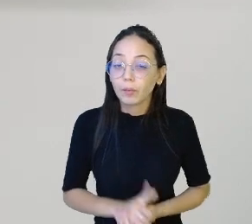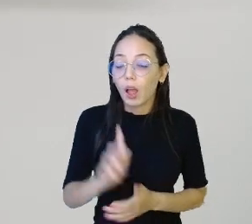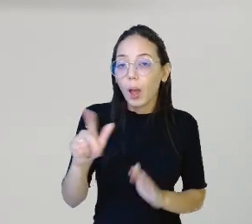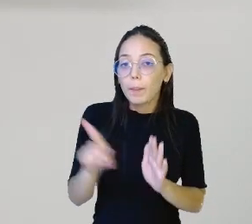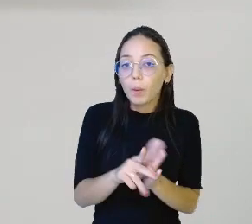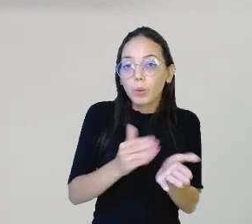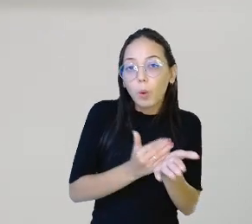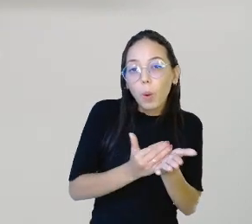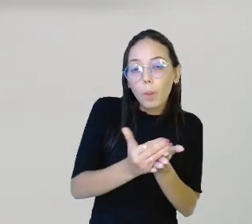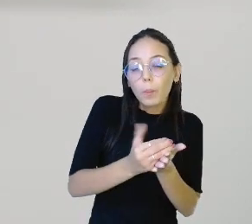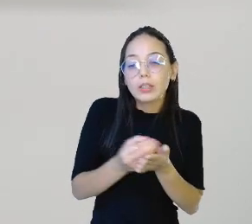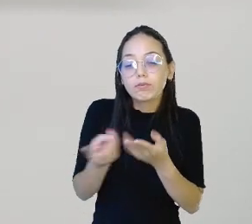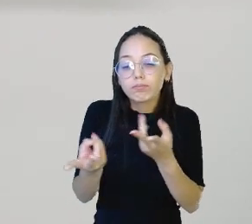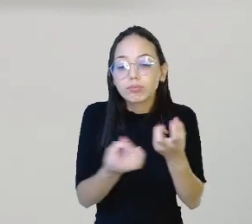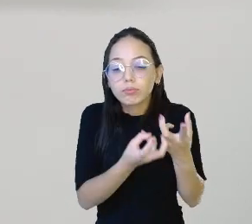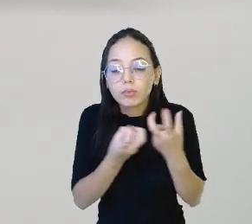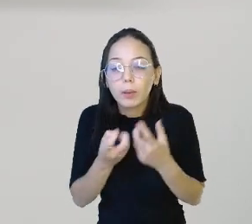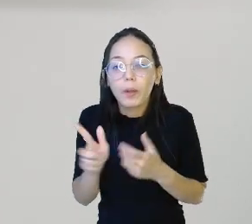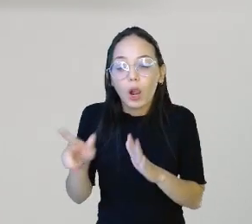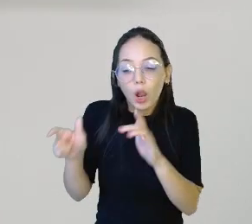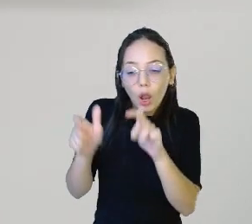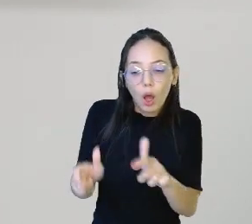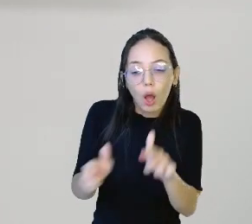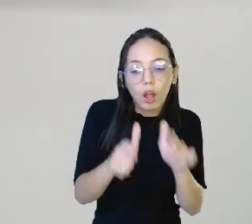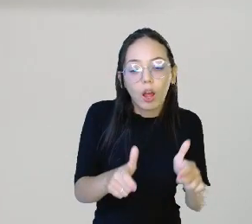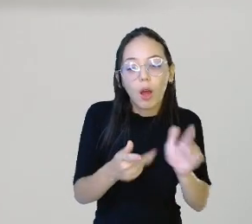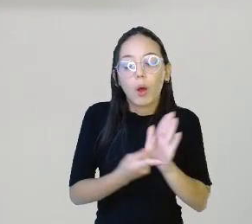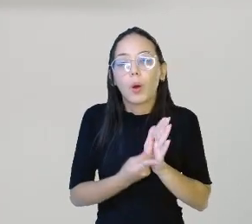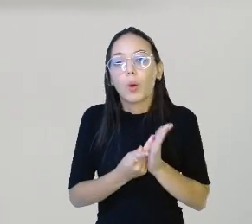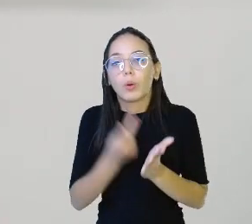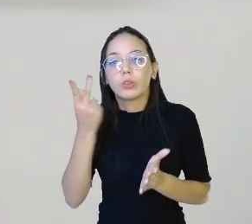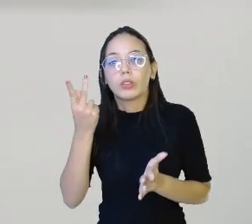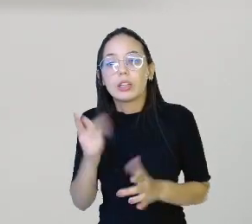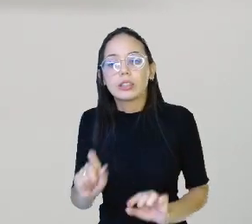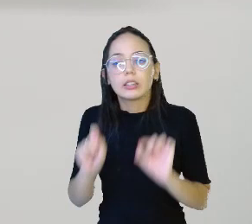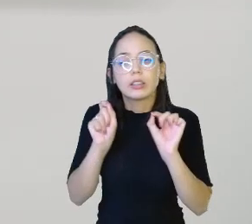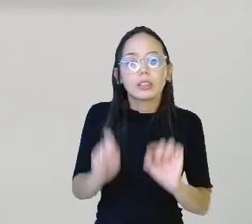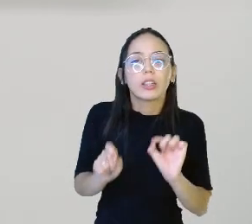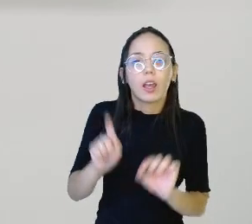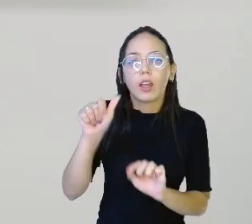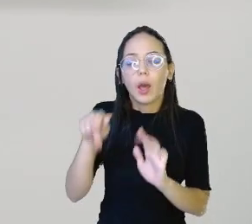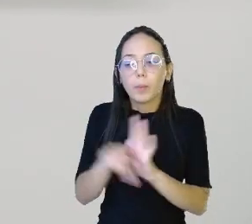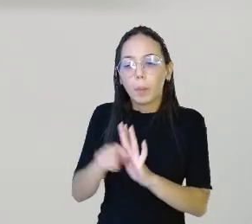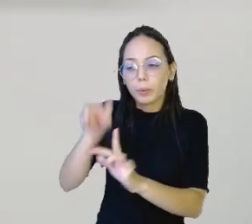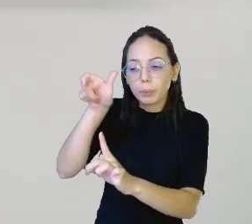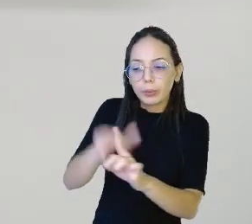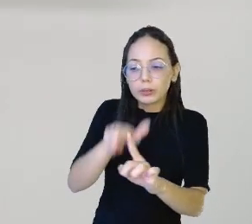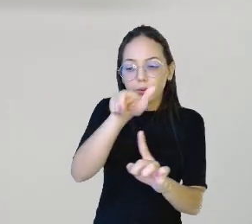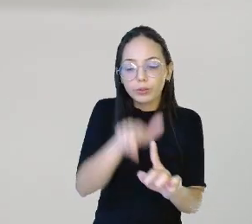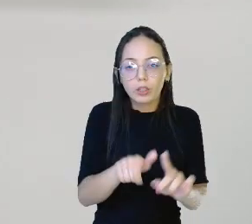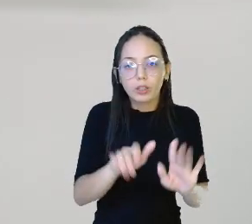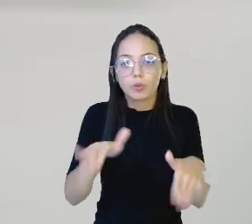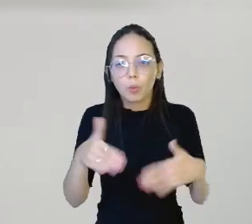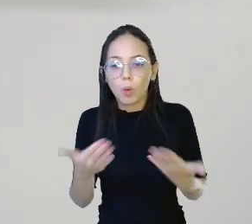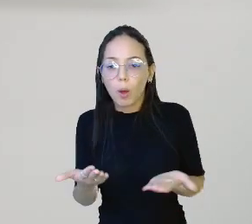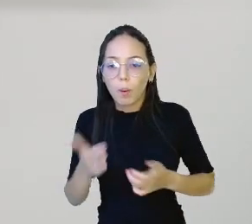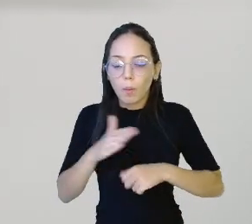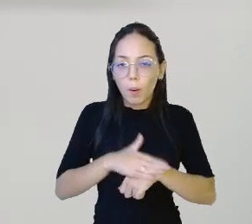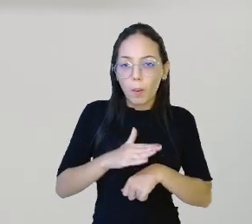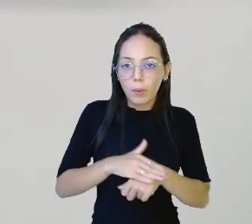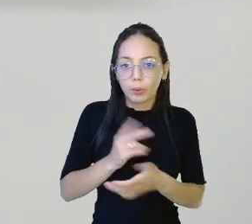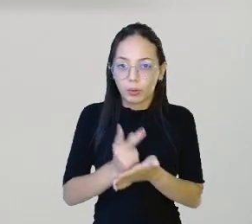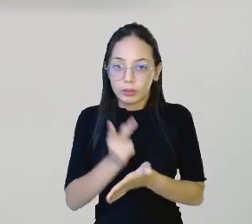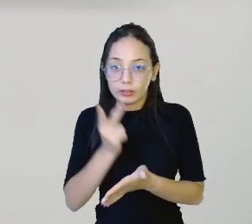como a gente vai se ambientar, é o local onde ele acontece, quem são as personagens, em que momento vai acontecer,